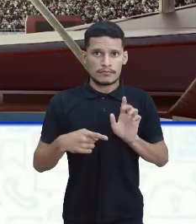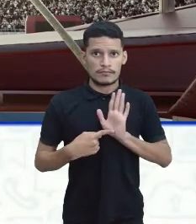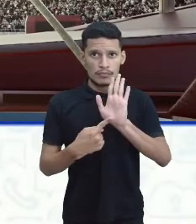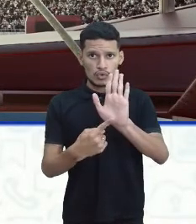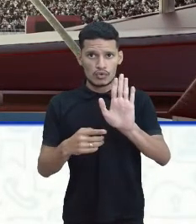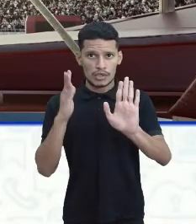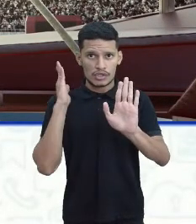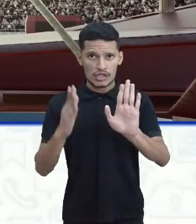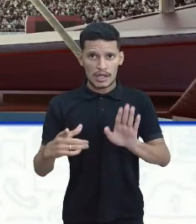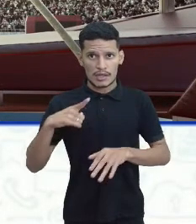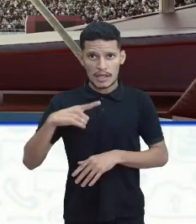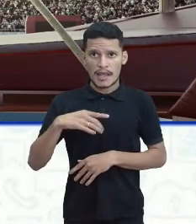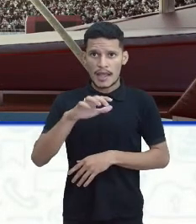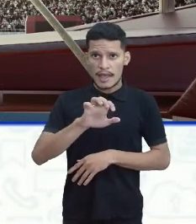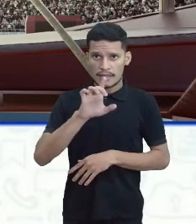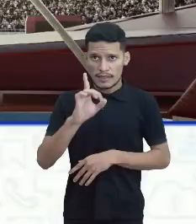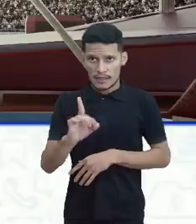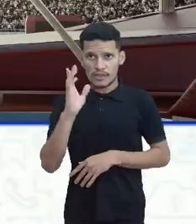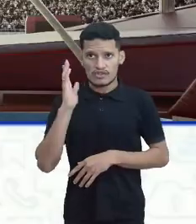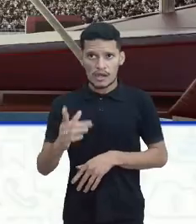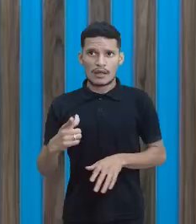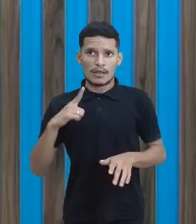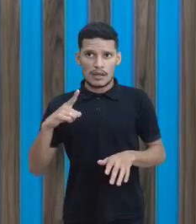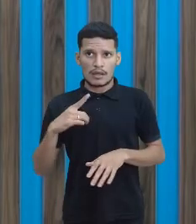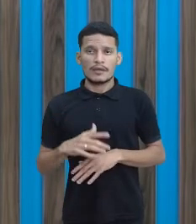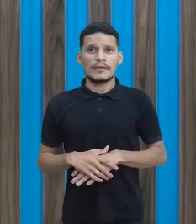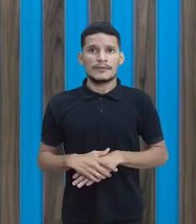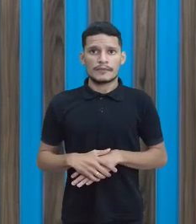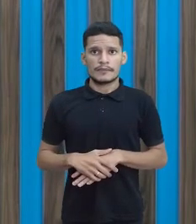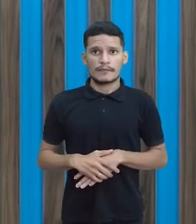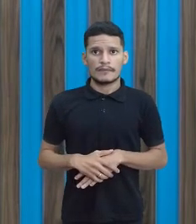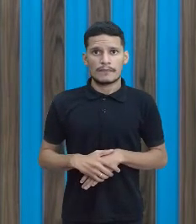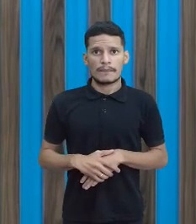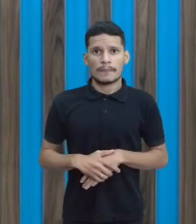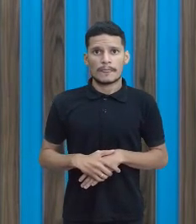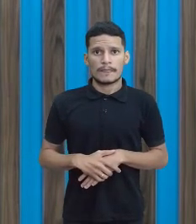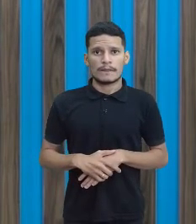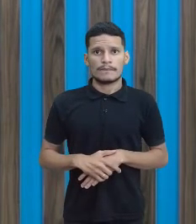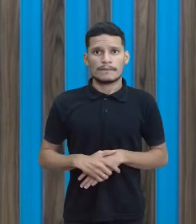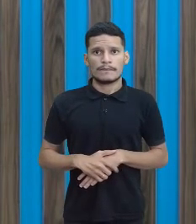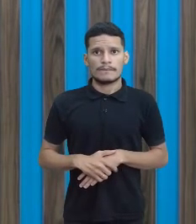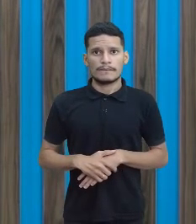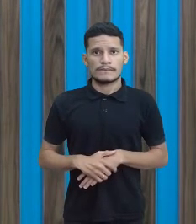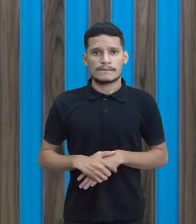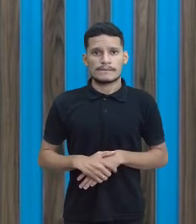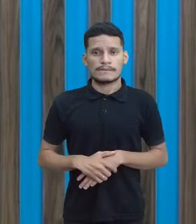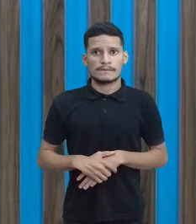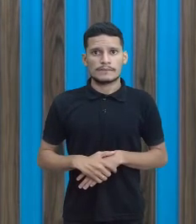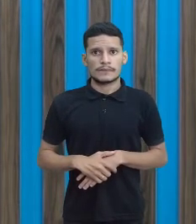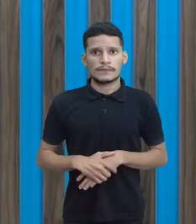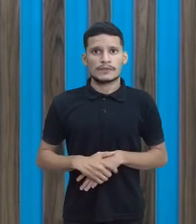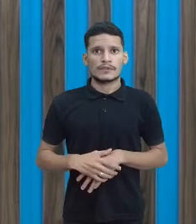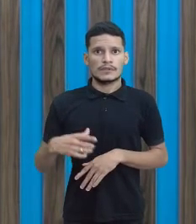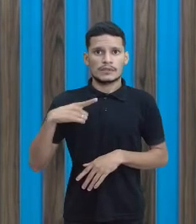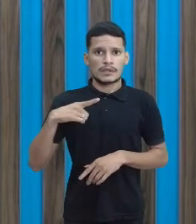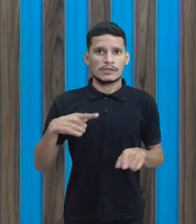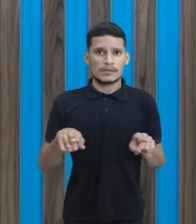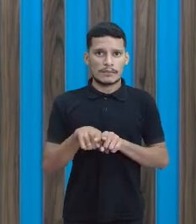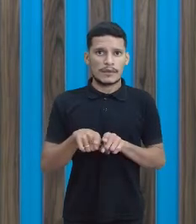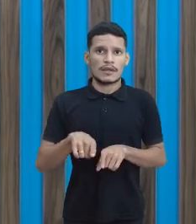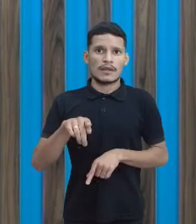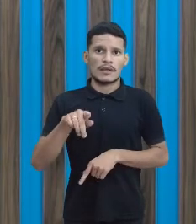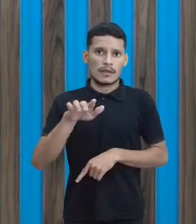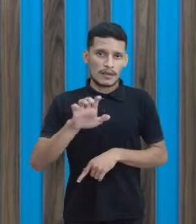aqui nós temos ED, ó, nessa palavrinha, volta aqui, isso, em mim, aqui nós temos ED, e aqui também